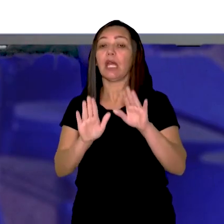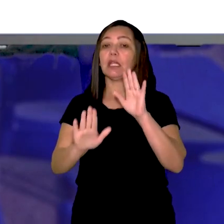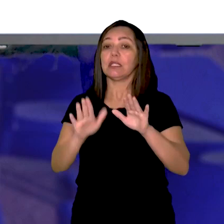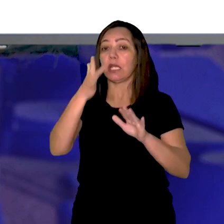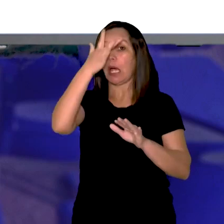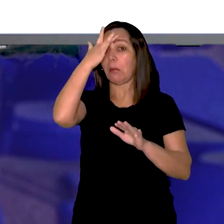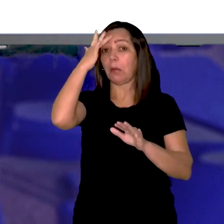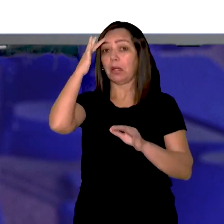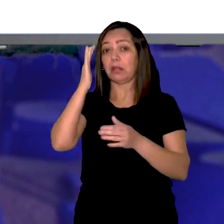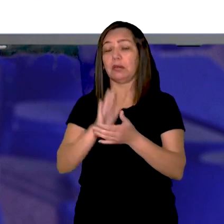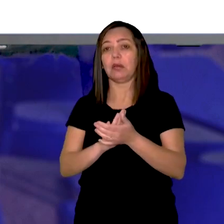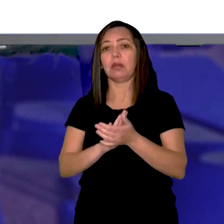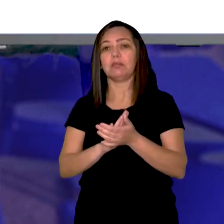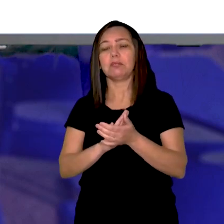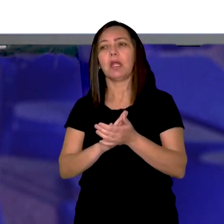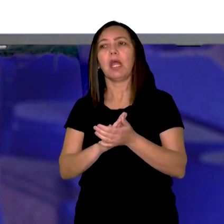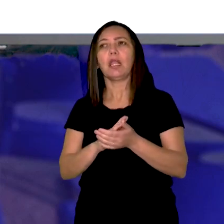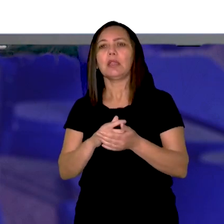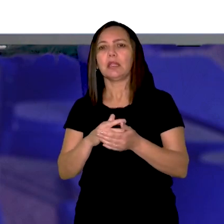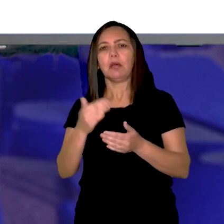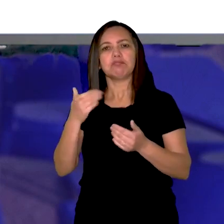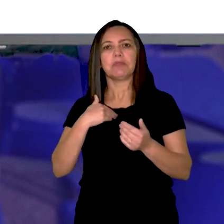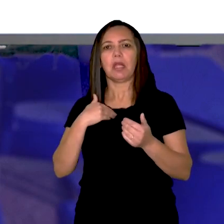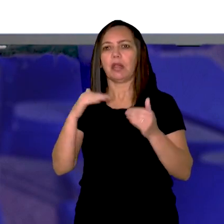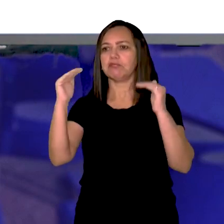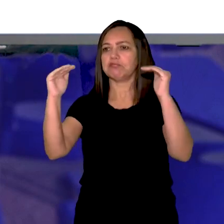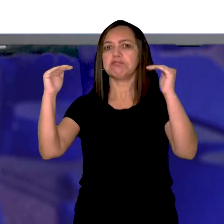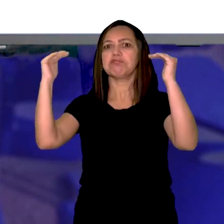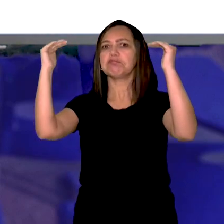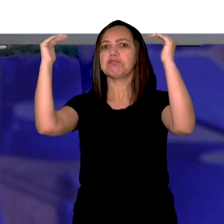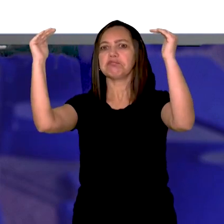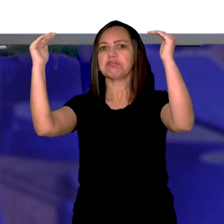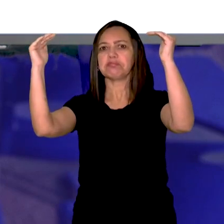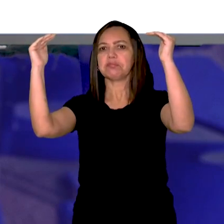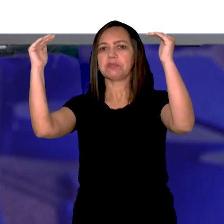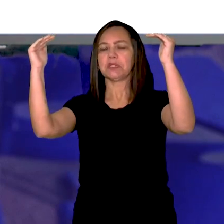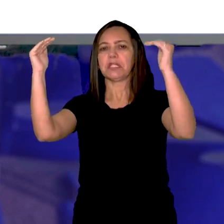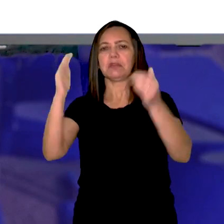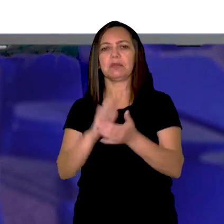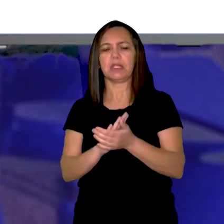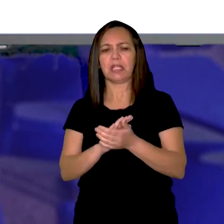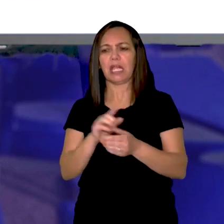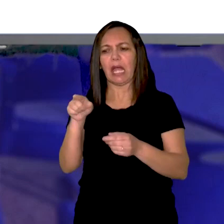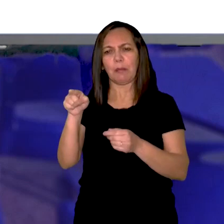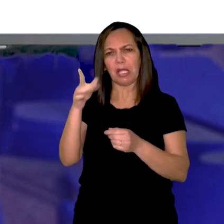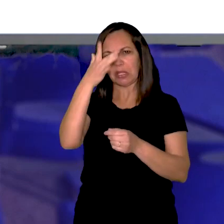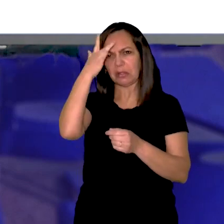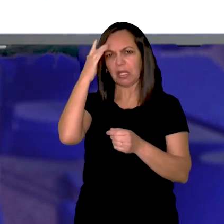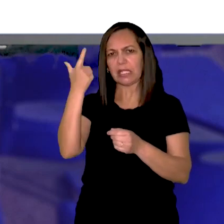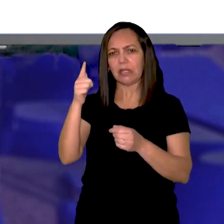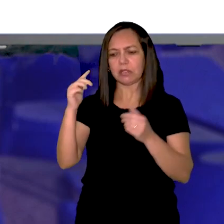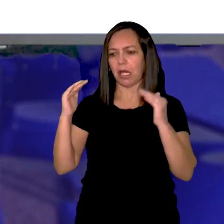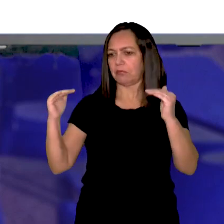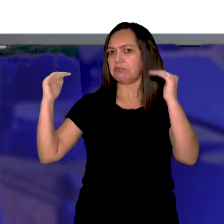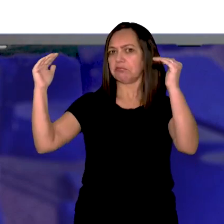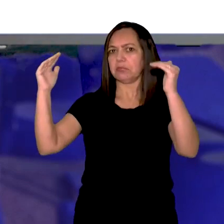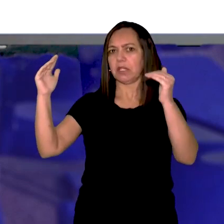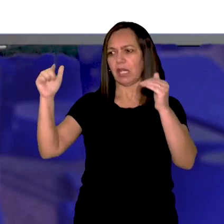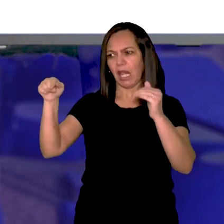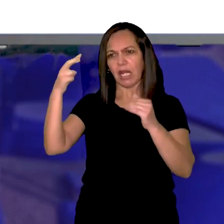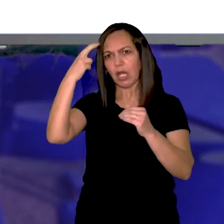ter um nível superior, isso não quer dizer que ela não tenha cultura, que ela não seja